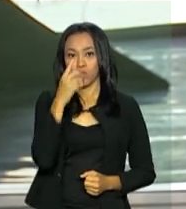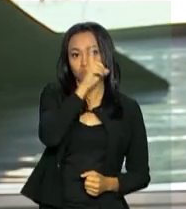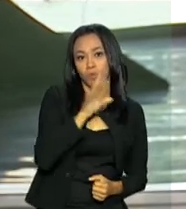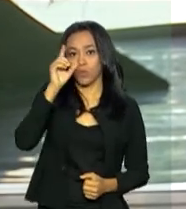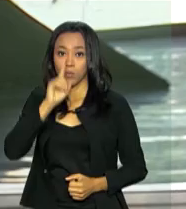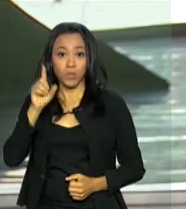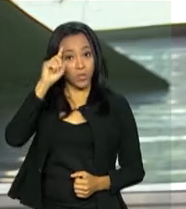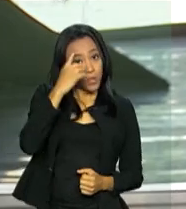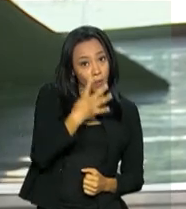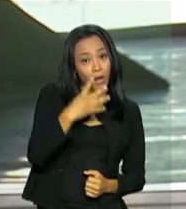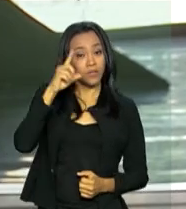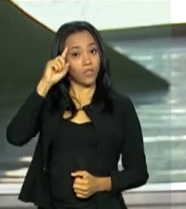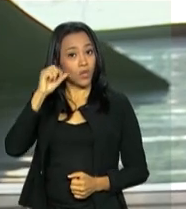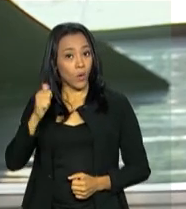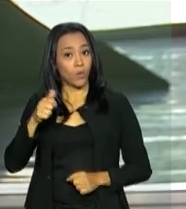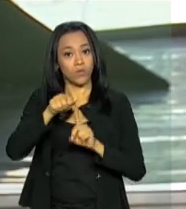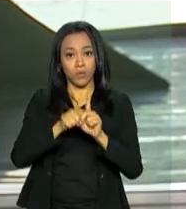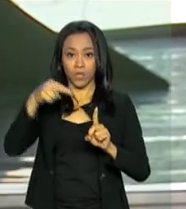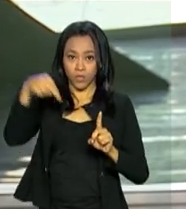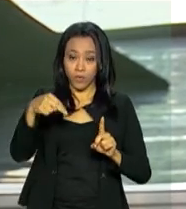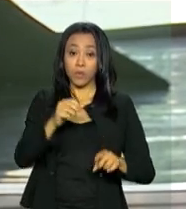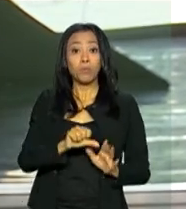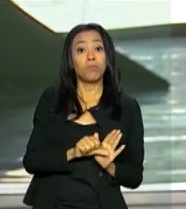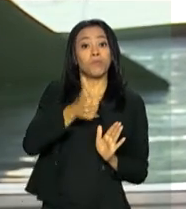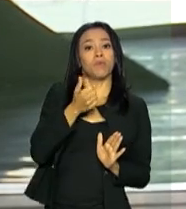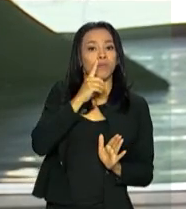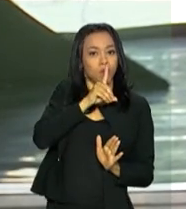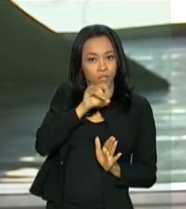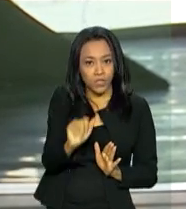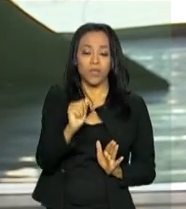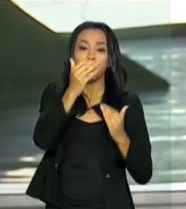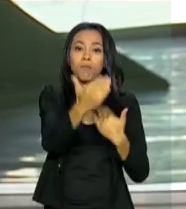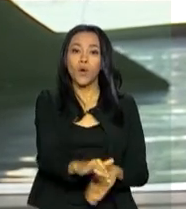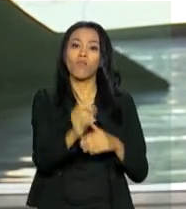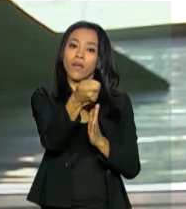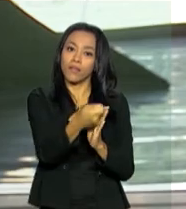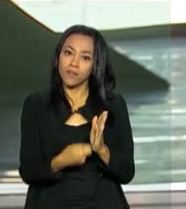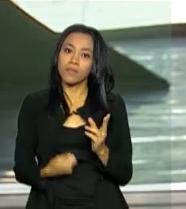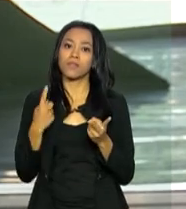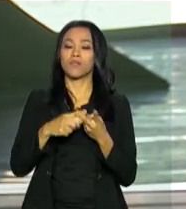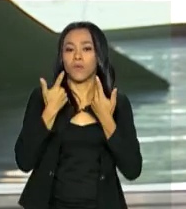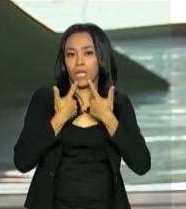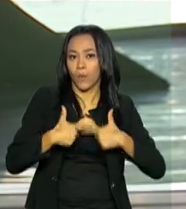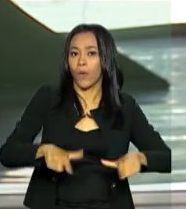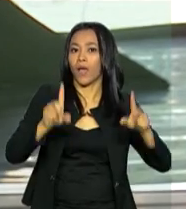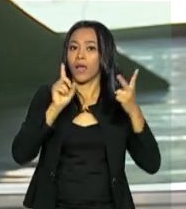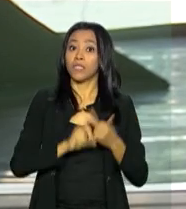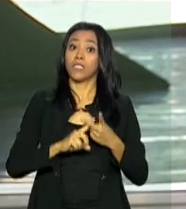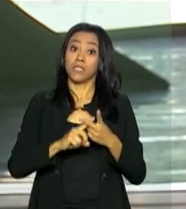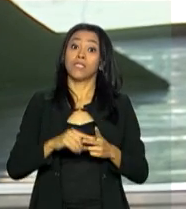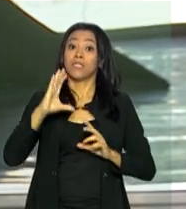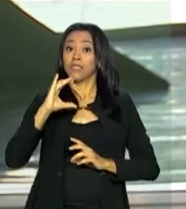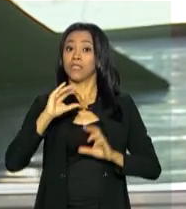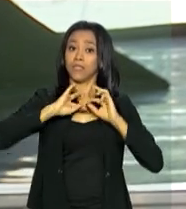dias 4 e 11 de novembro no primeiro dia serão aplicadas as provas de redação linguagens e ciências humanas